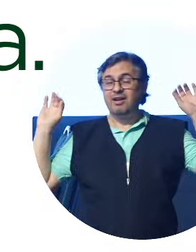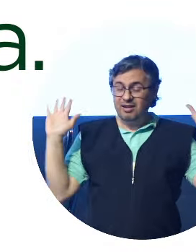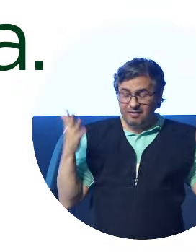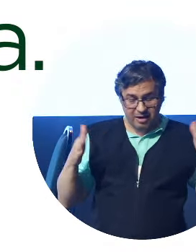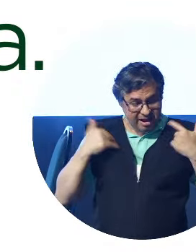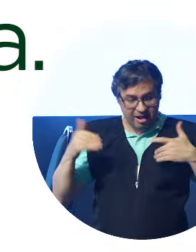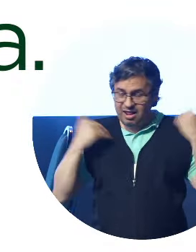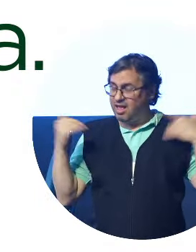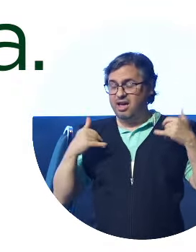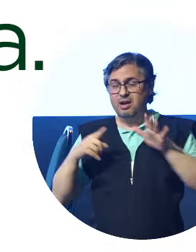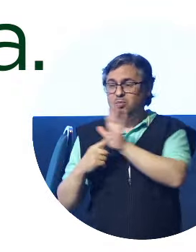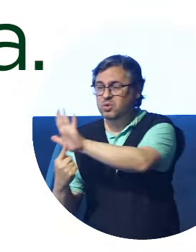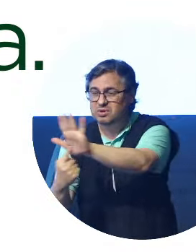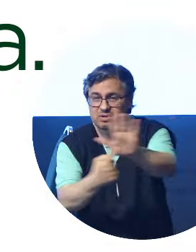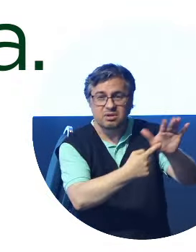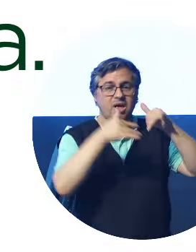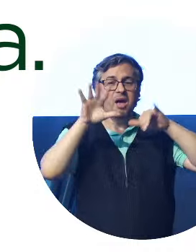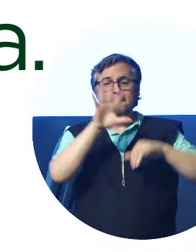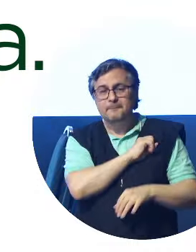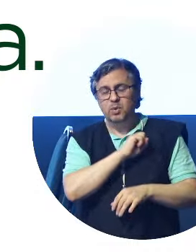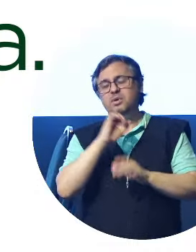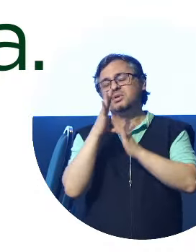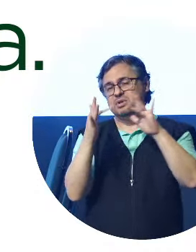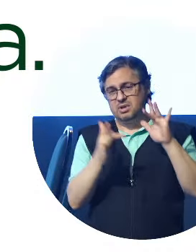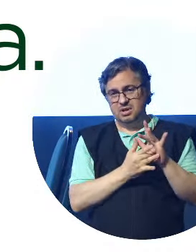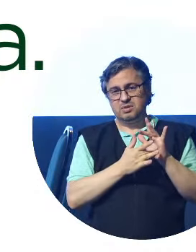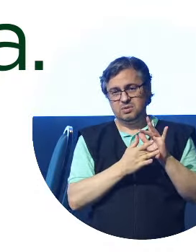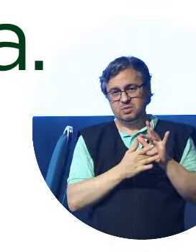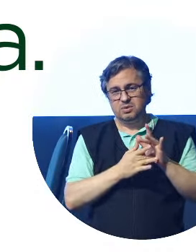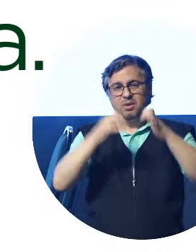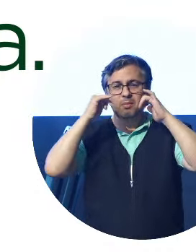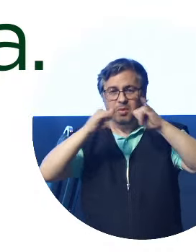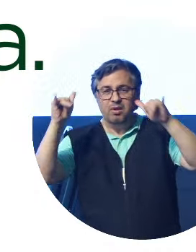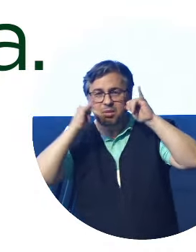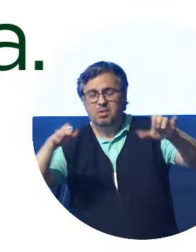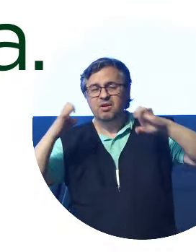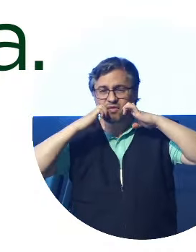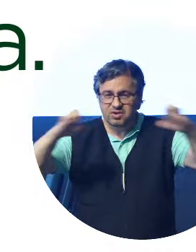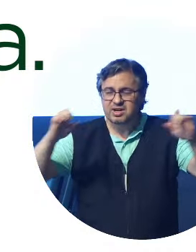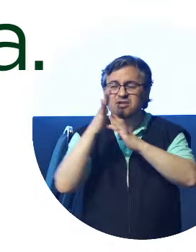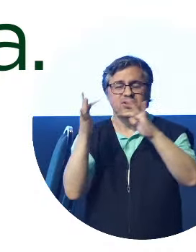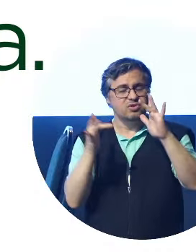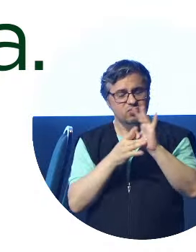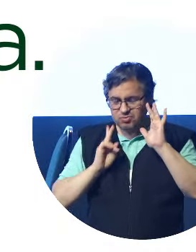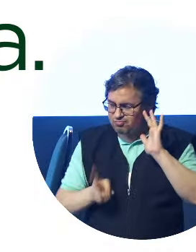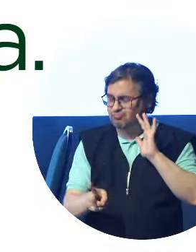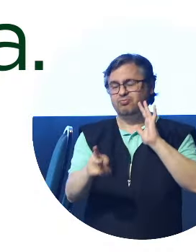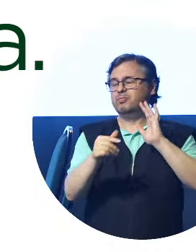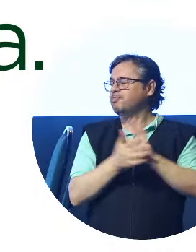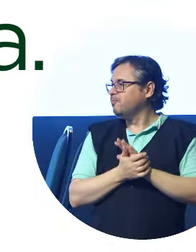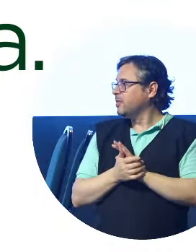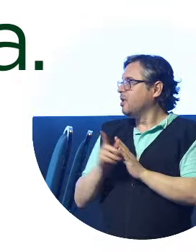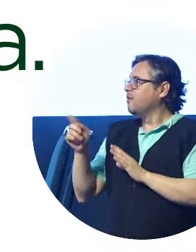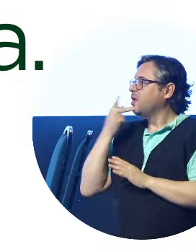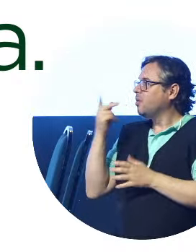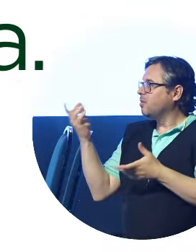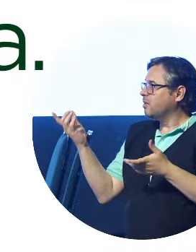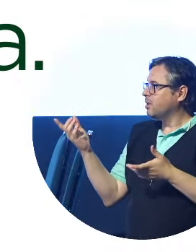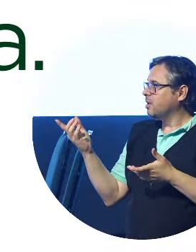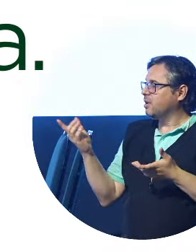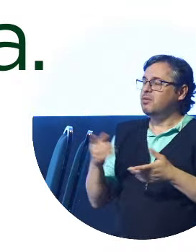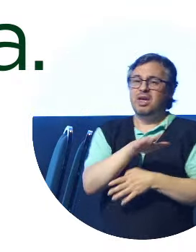Deus. Vivamos o amor de Deus intensamente, proclamando o Evangelho de Cristo Jesus. Pastor Fernando, eu quero que